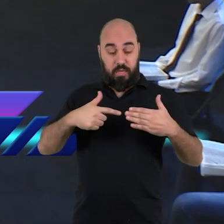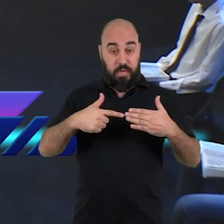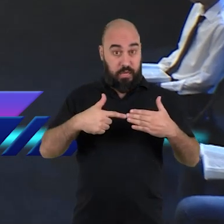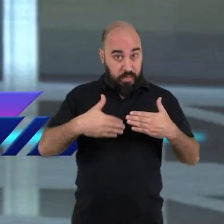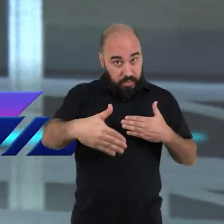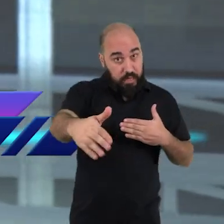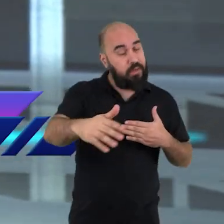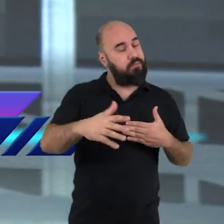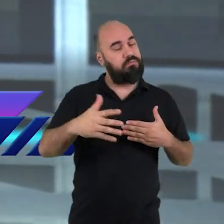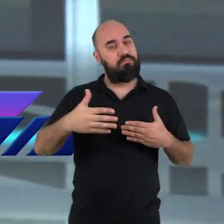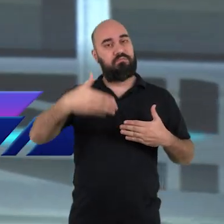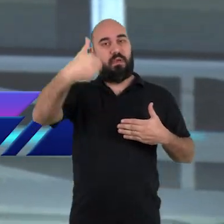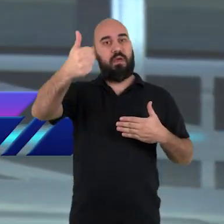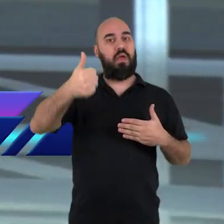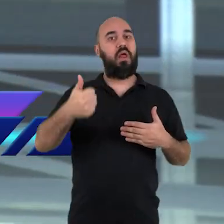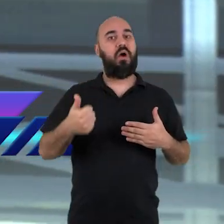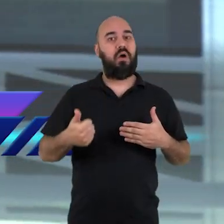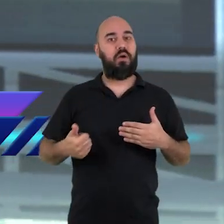aqui: